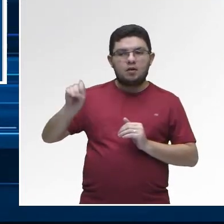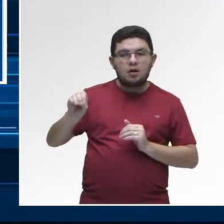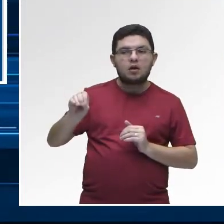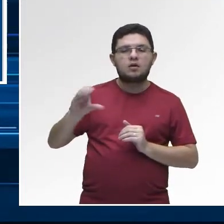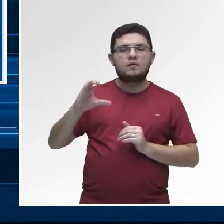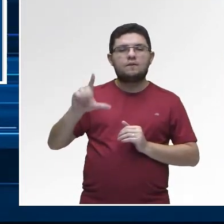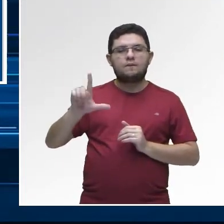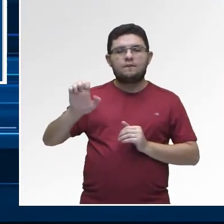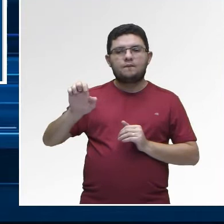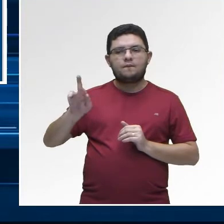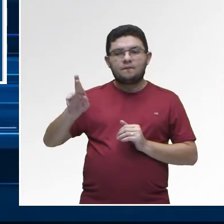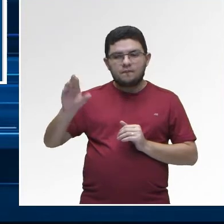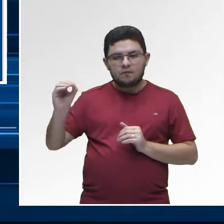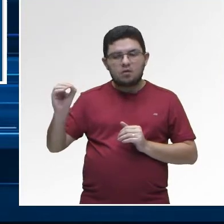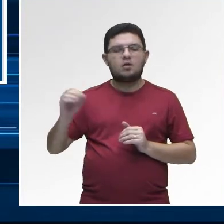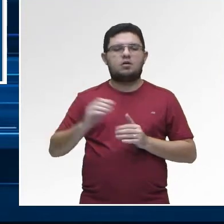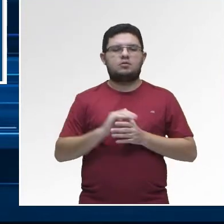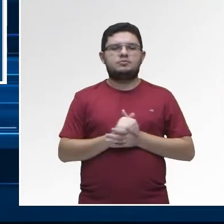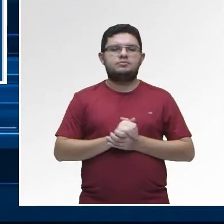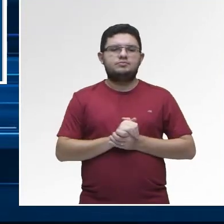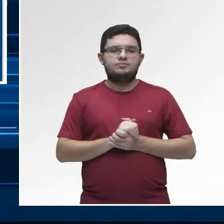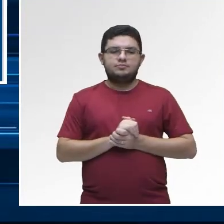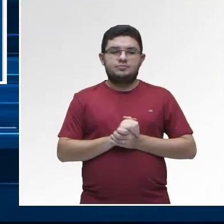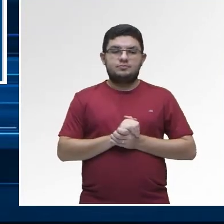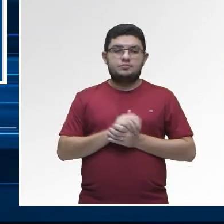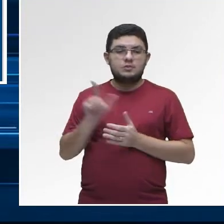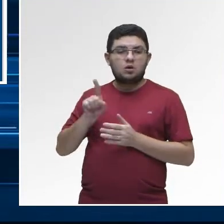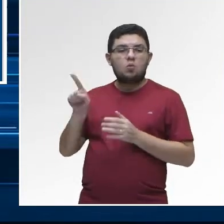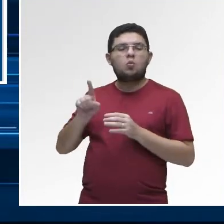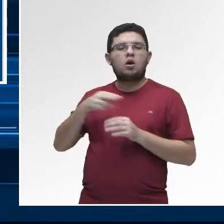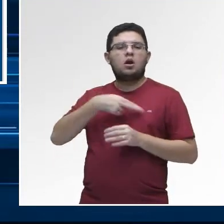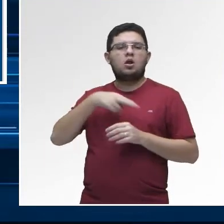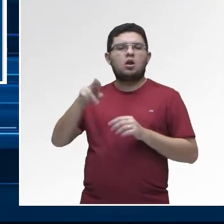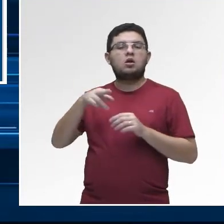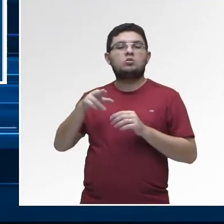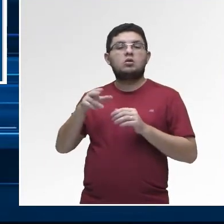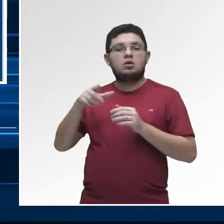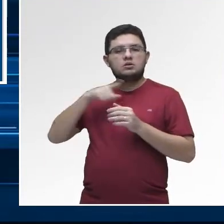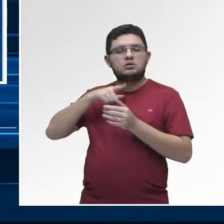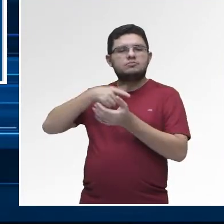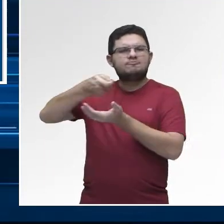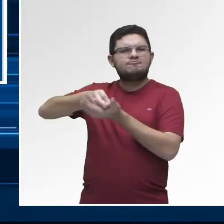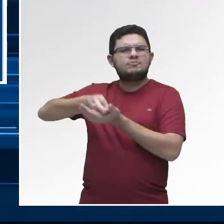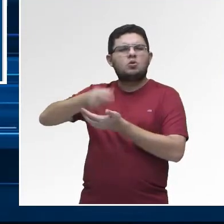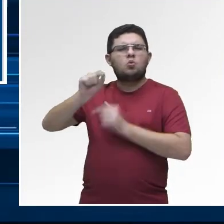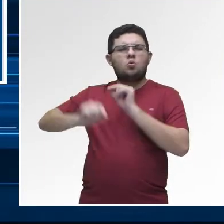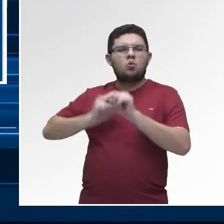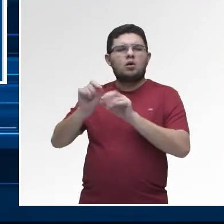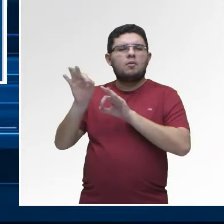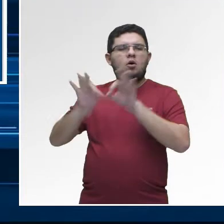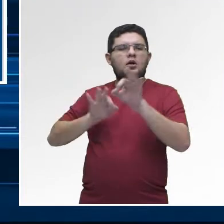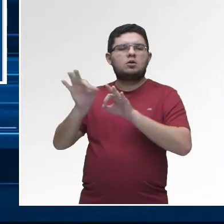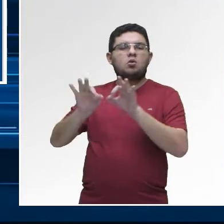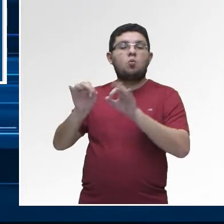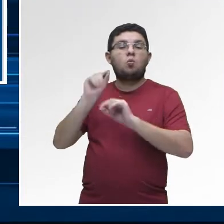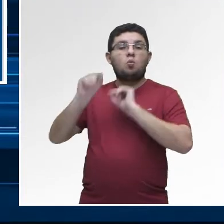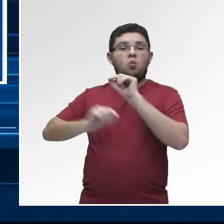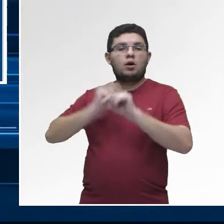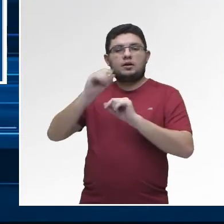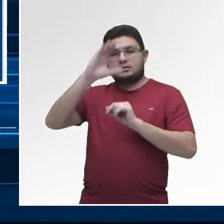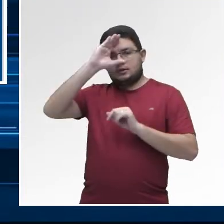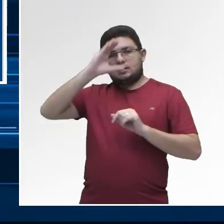exerciam maior importância simbólica na formação ideológica, moral e social, né? Então, a religião